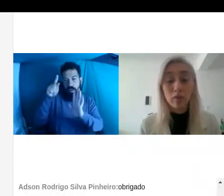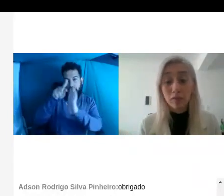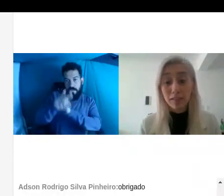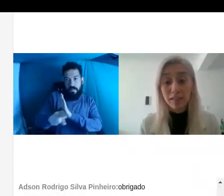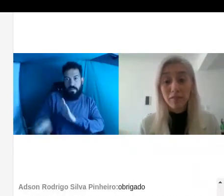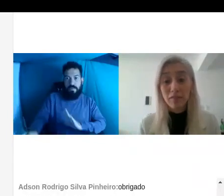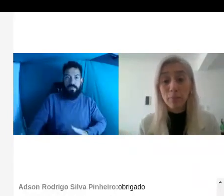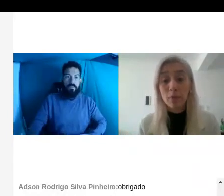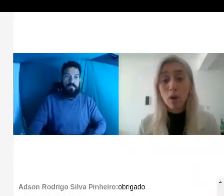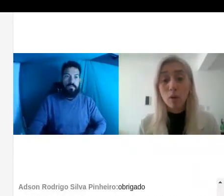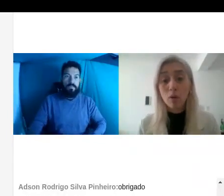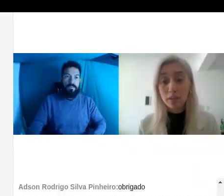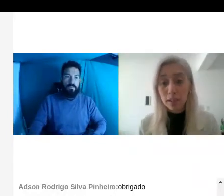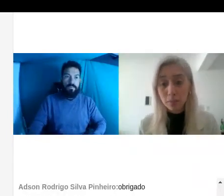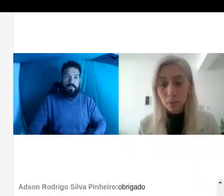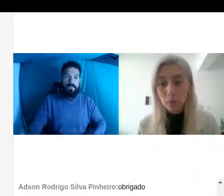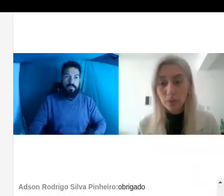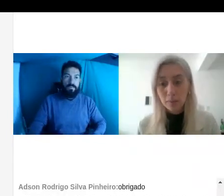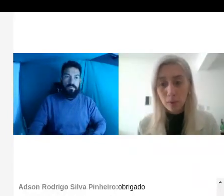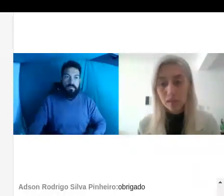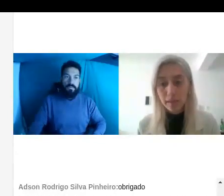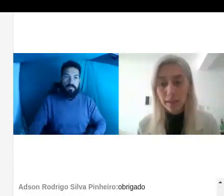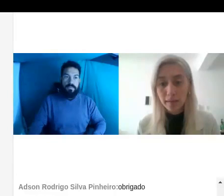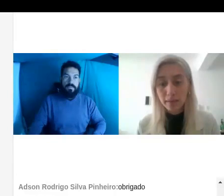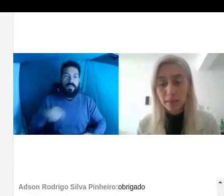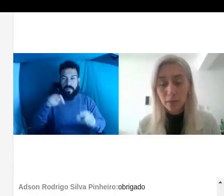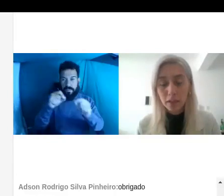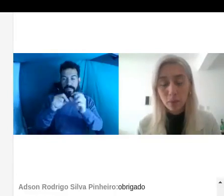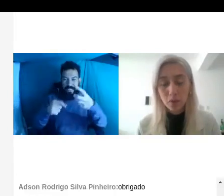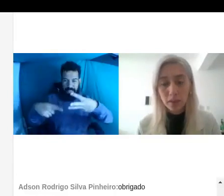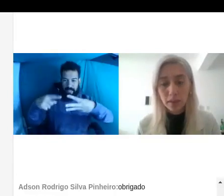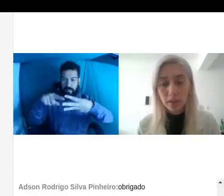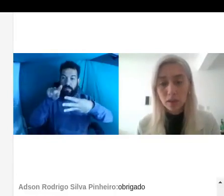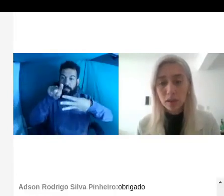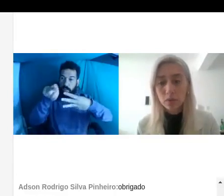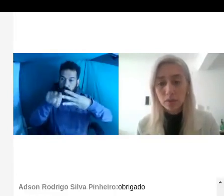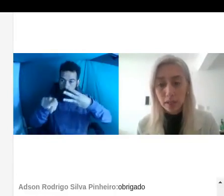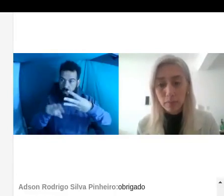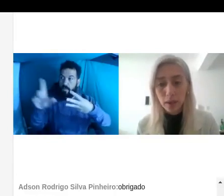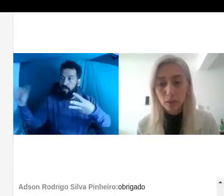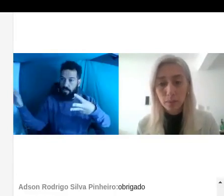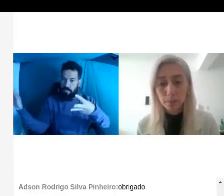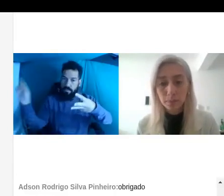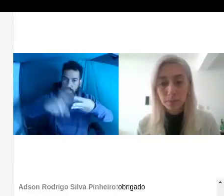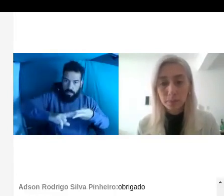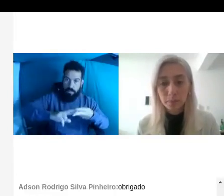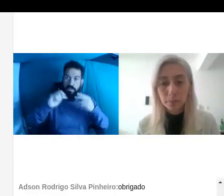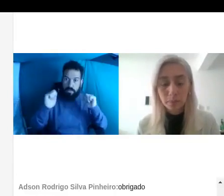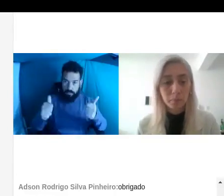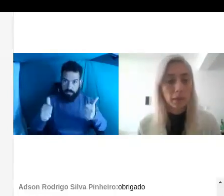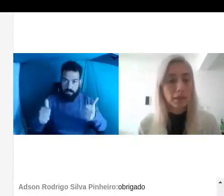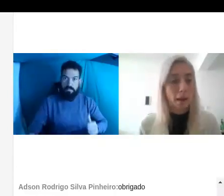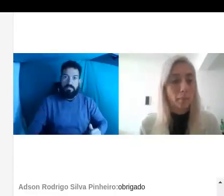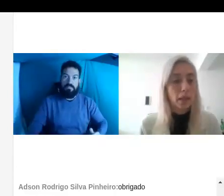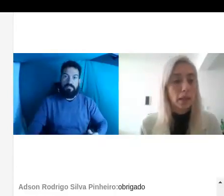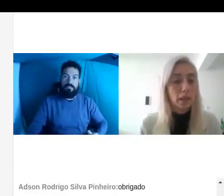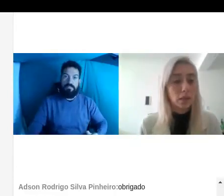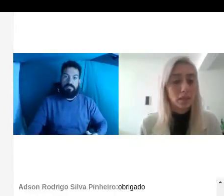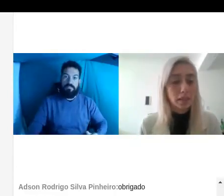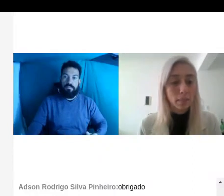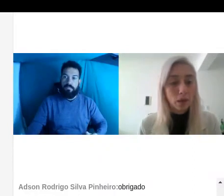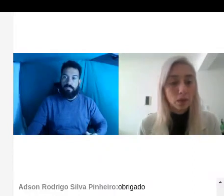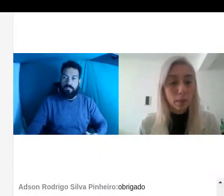Eu vou fazer, Felipe, um bloco de três perguntas, pode ser? E aí tu responde as Claro. três e nós damos o seguimento? Claro. Tá.